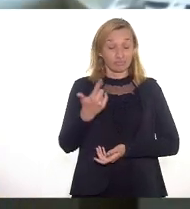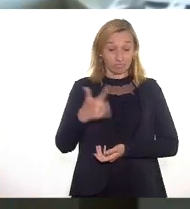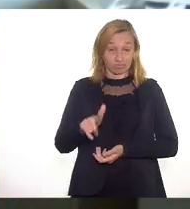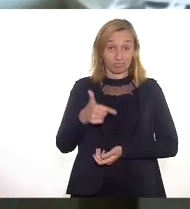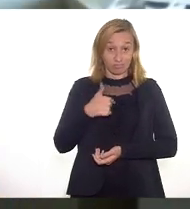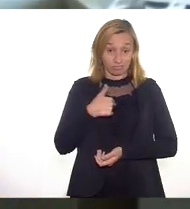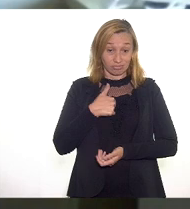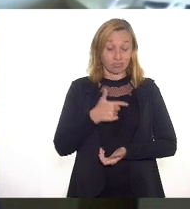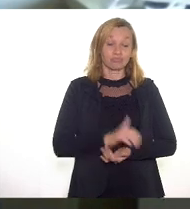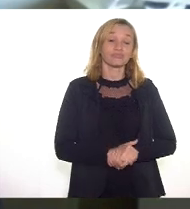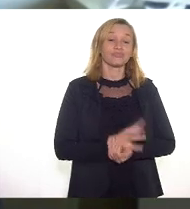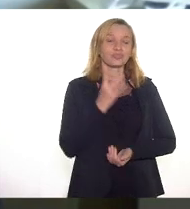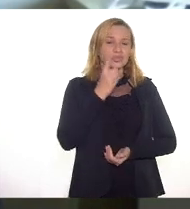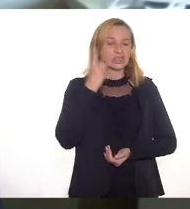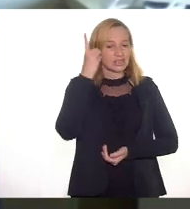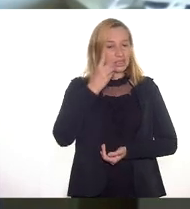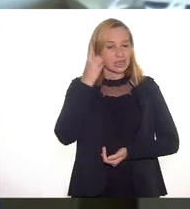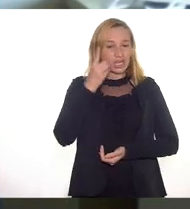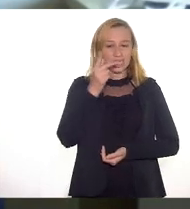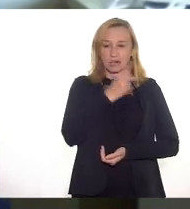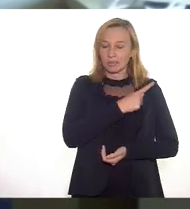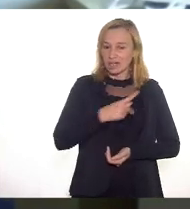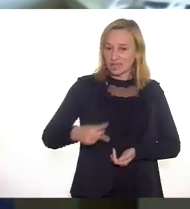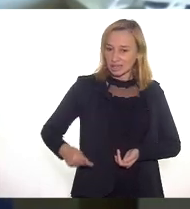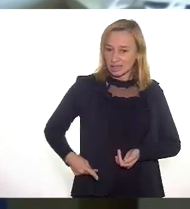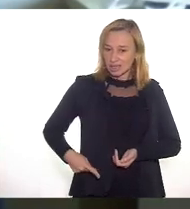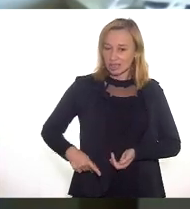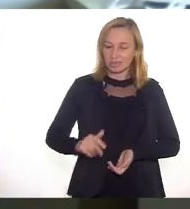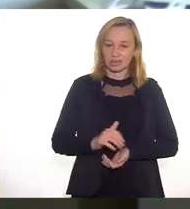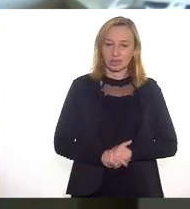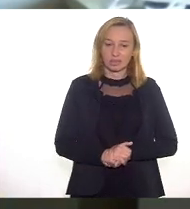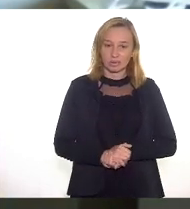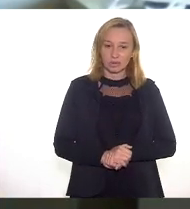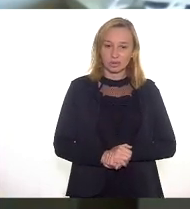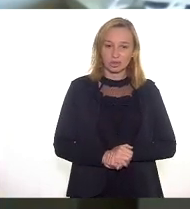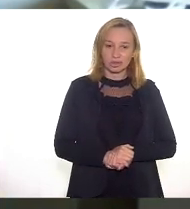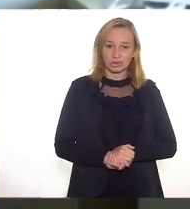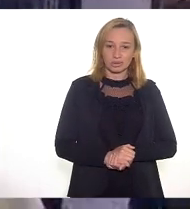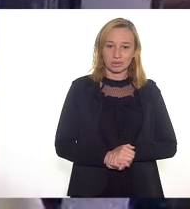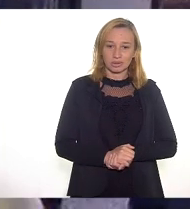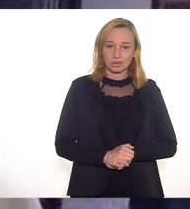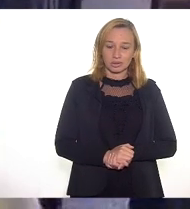vez, deputada, presidente... Travou, travou.